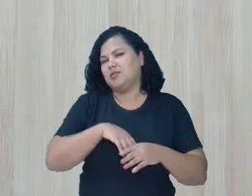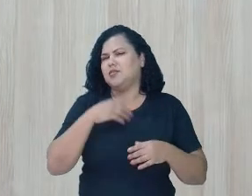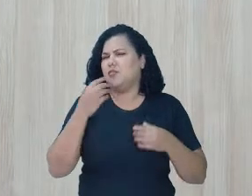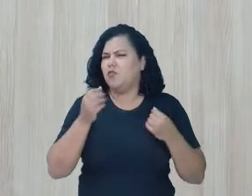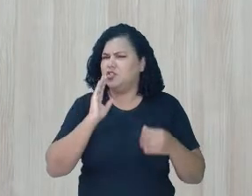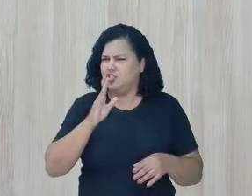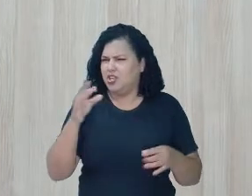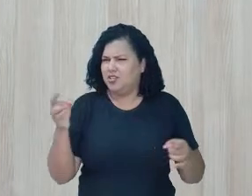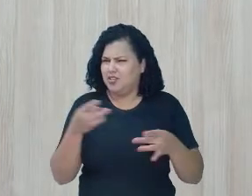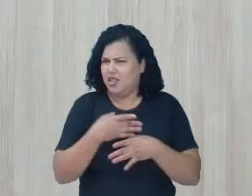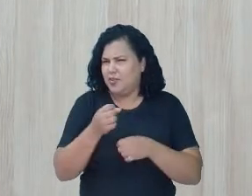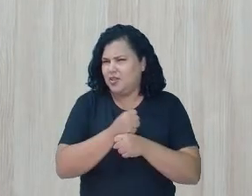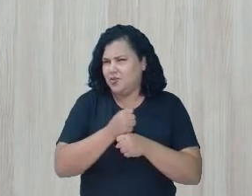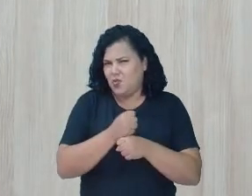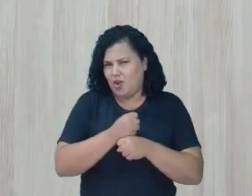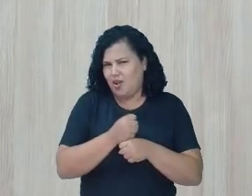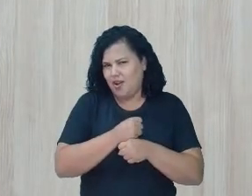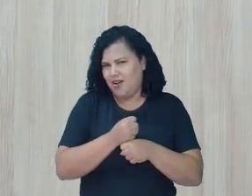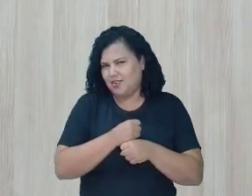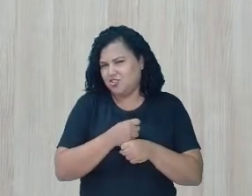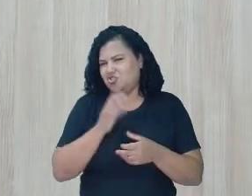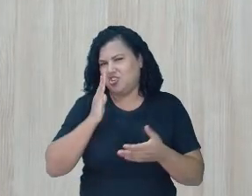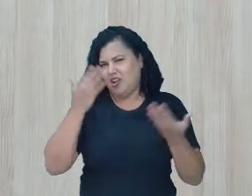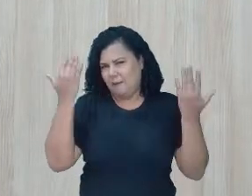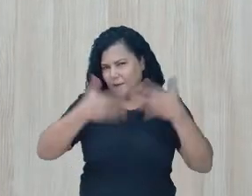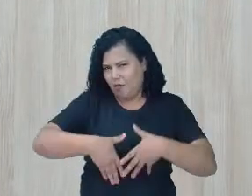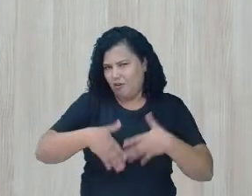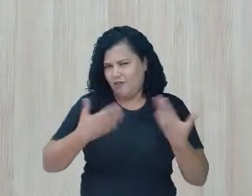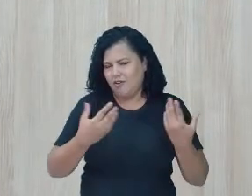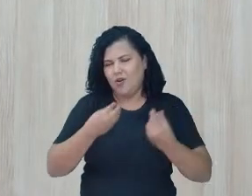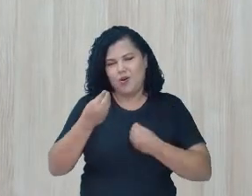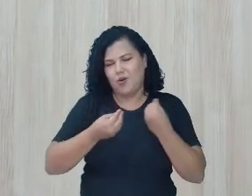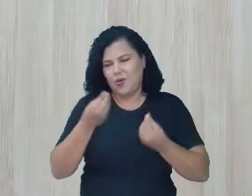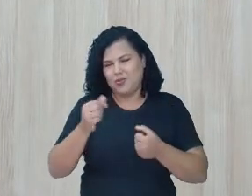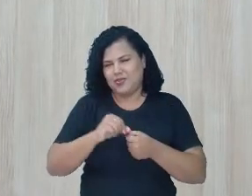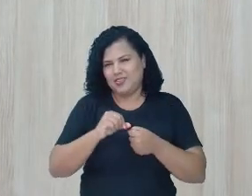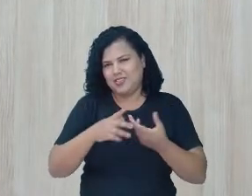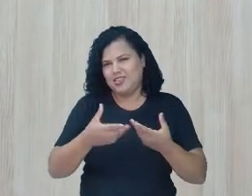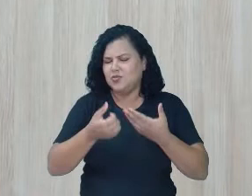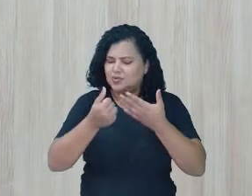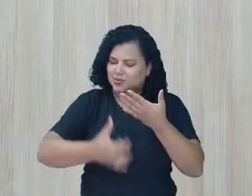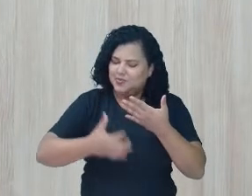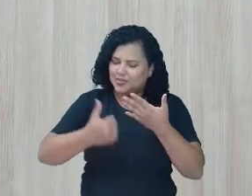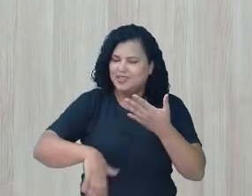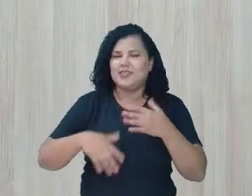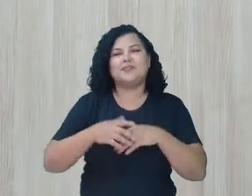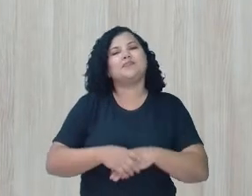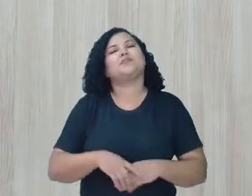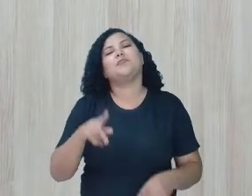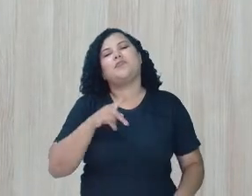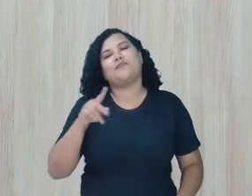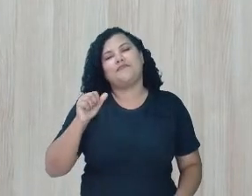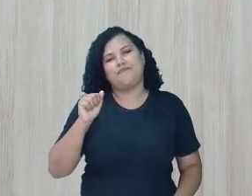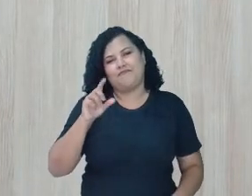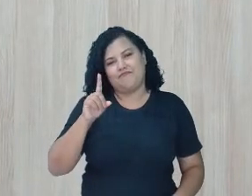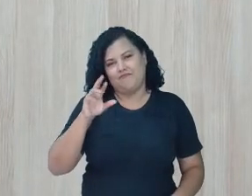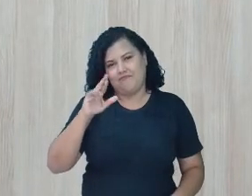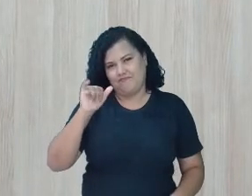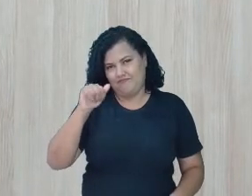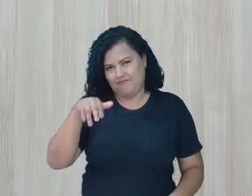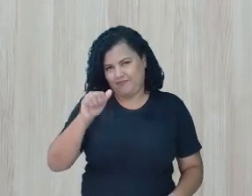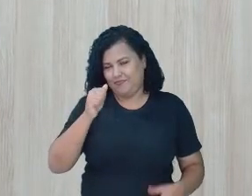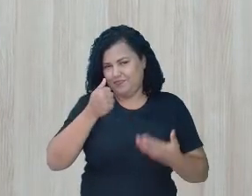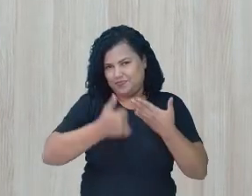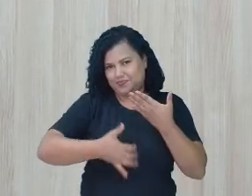estão terminando o ano letivo, já estão fazendo prova, o que é que vocês estão fazendo aí? Conta tudinho para a professora Adriana Maria, tá certo?